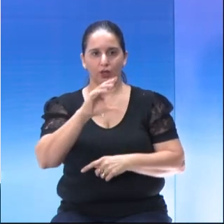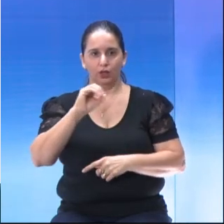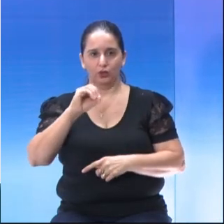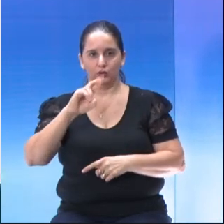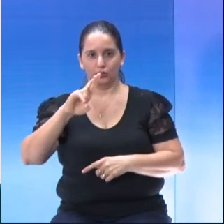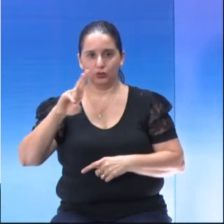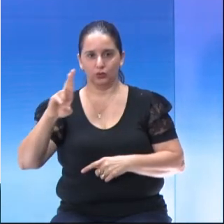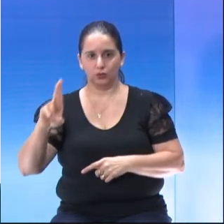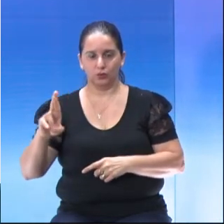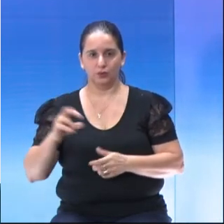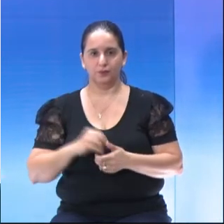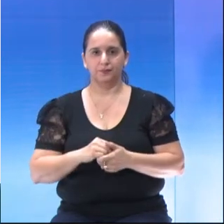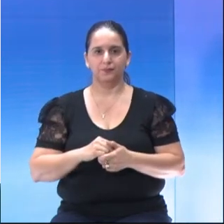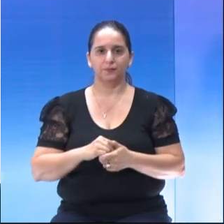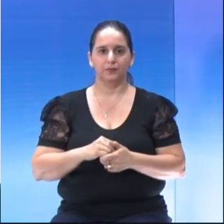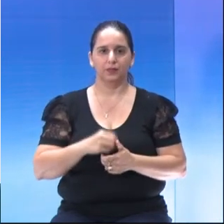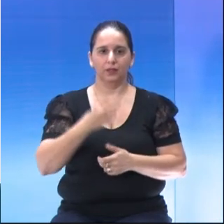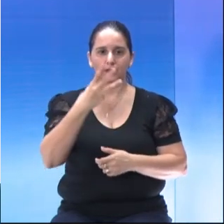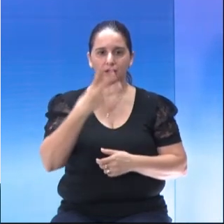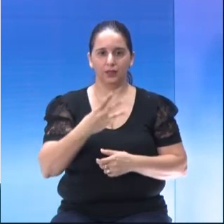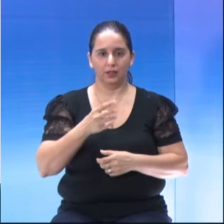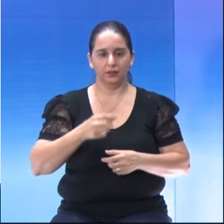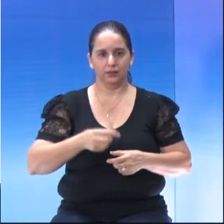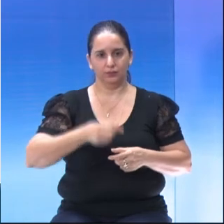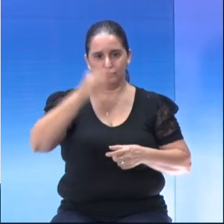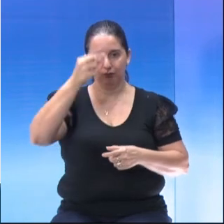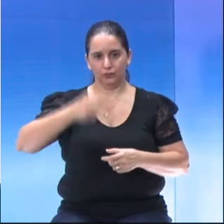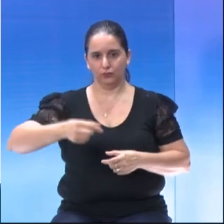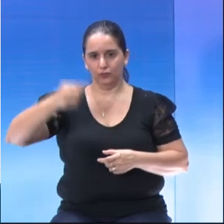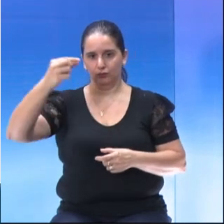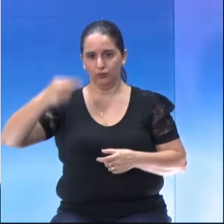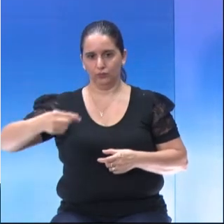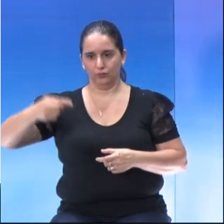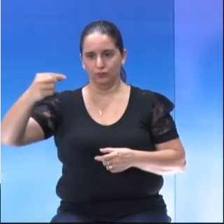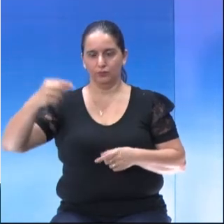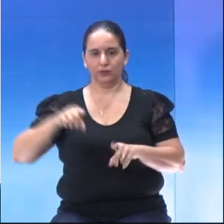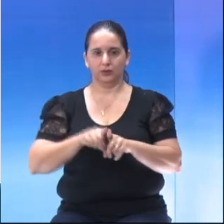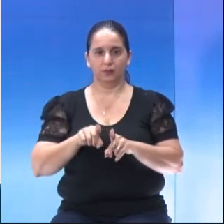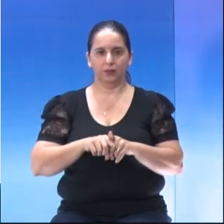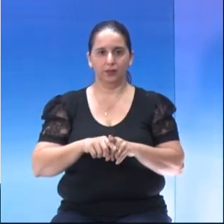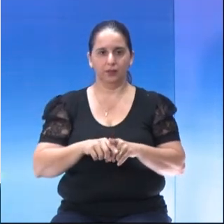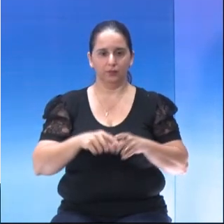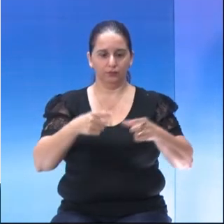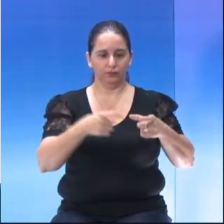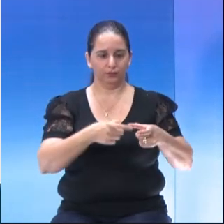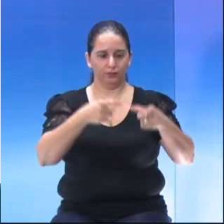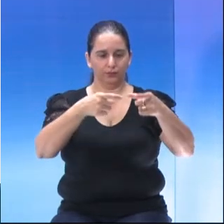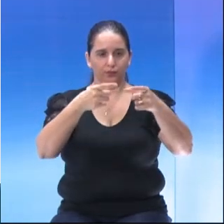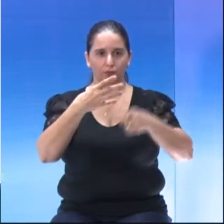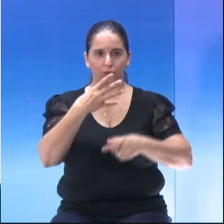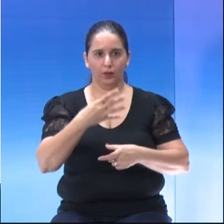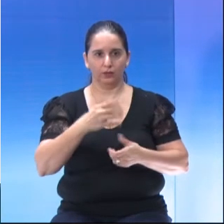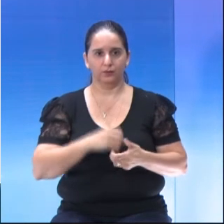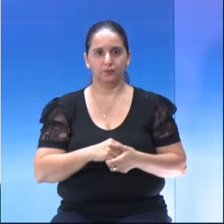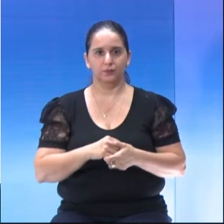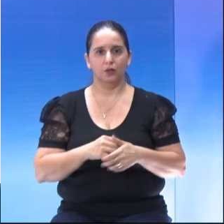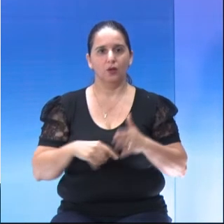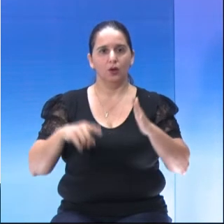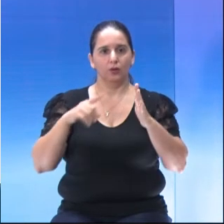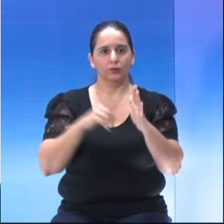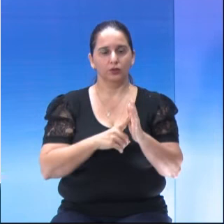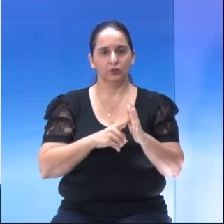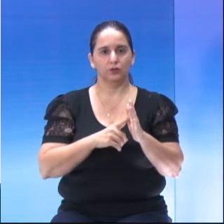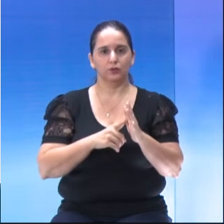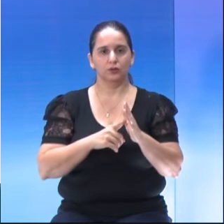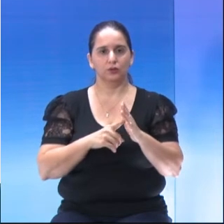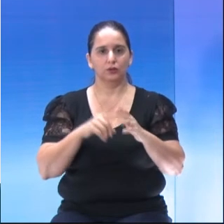Hanoi, né? 3 hastes, e aí nós temos 4 discos, certo? Aí vamos para a questão.